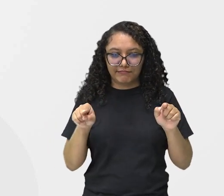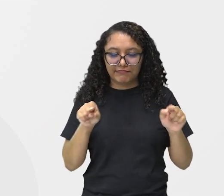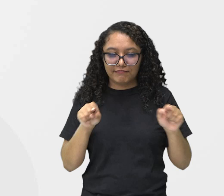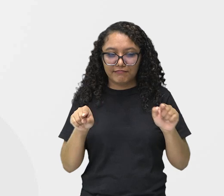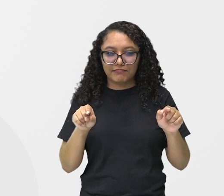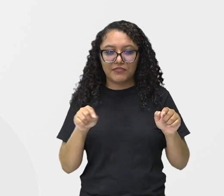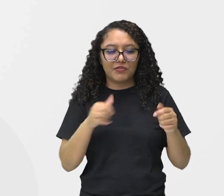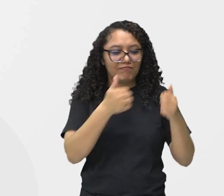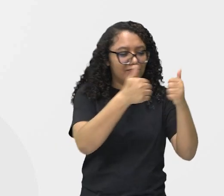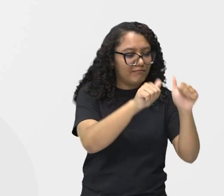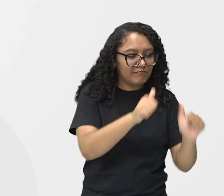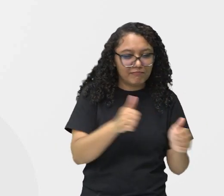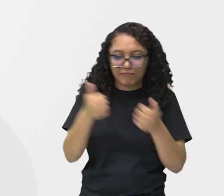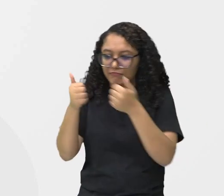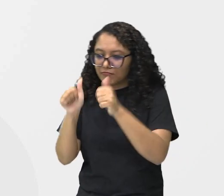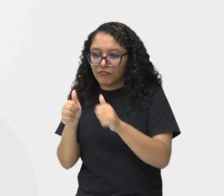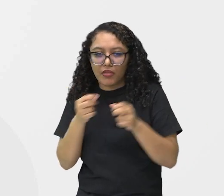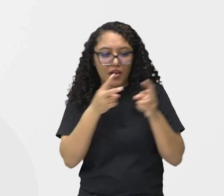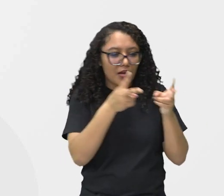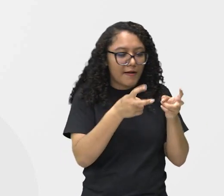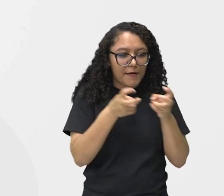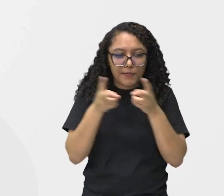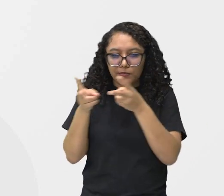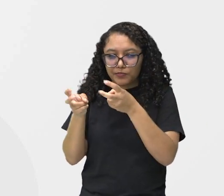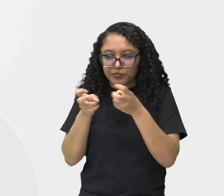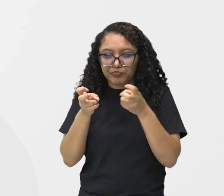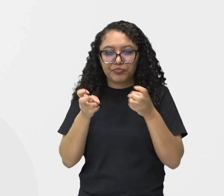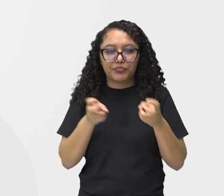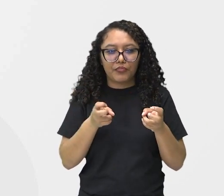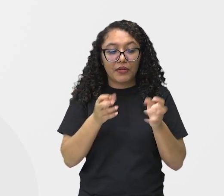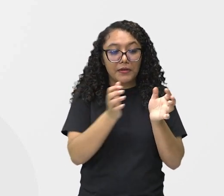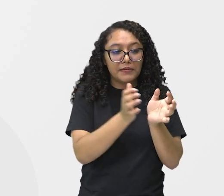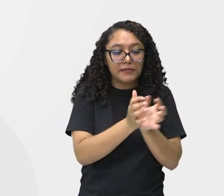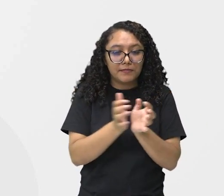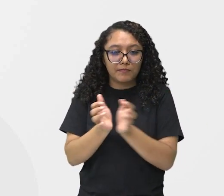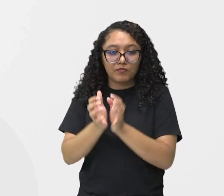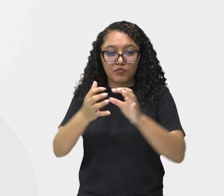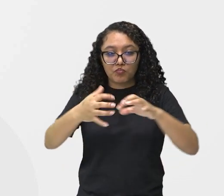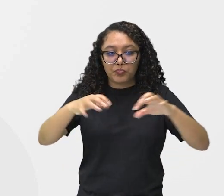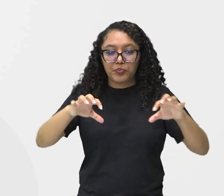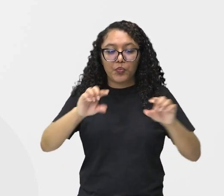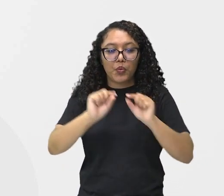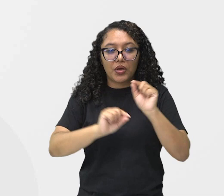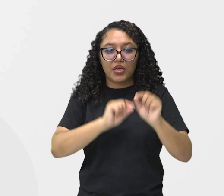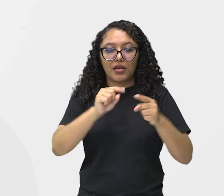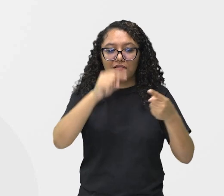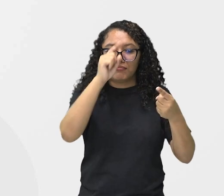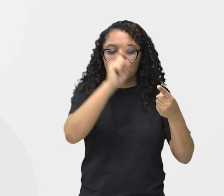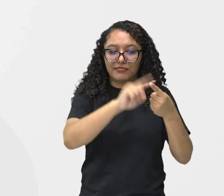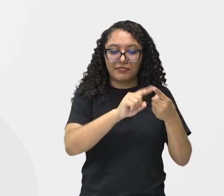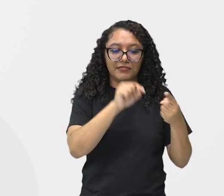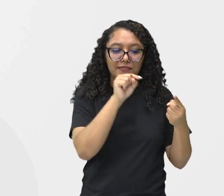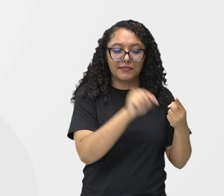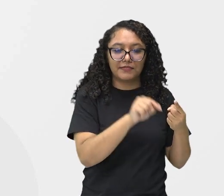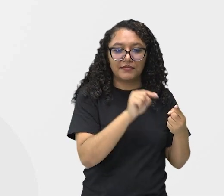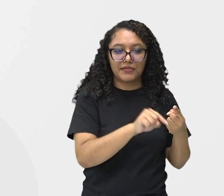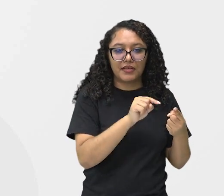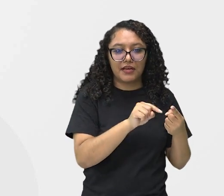Ele analisou e percebeu e classificou que a imanência está numa